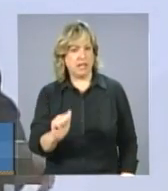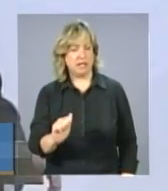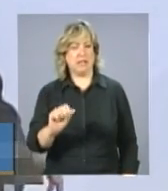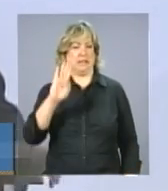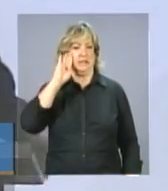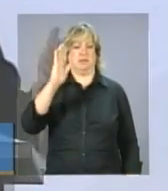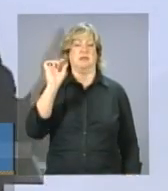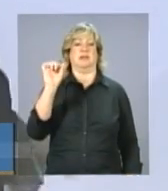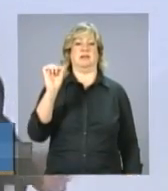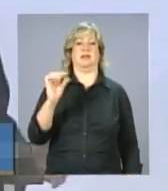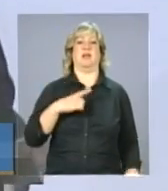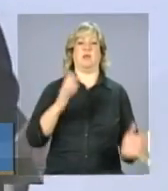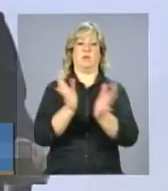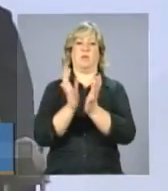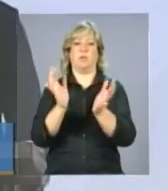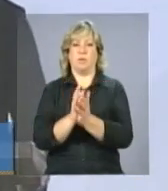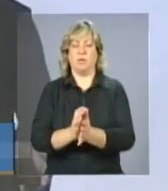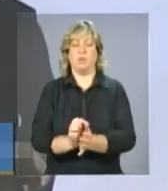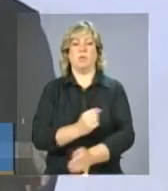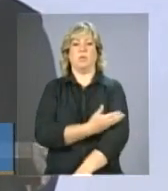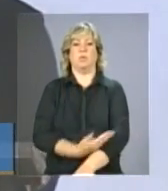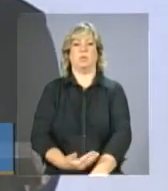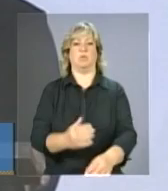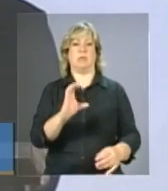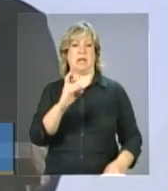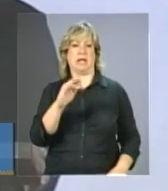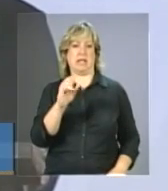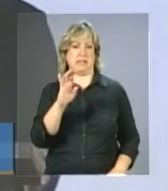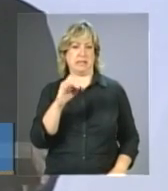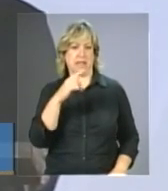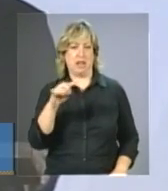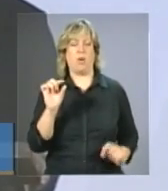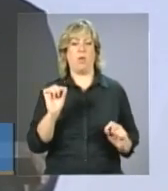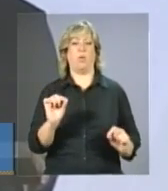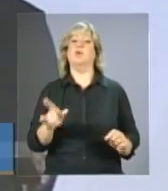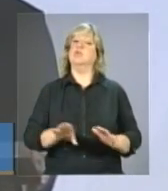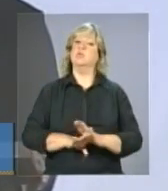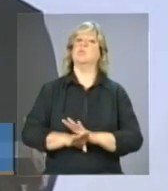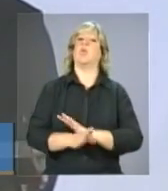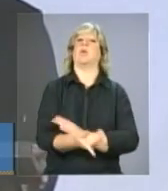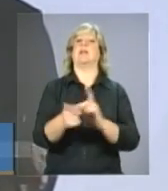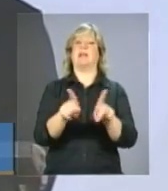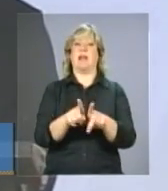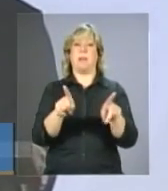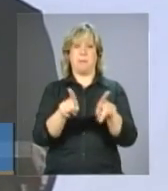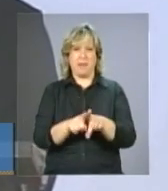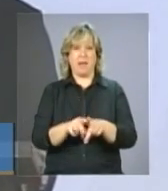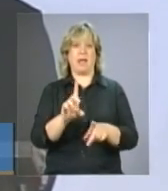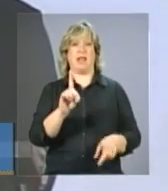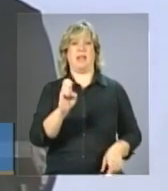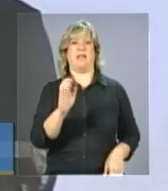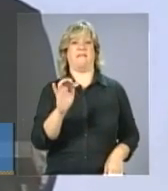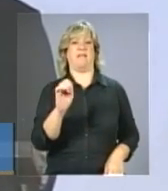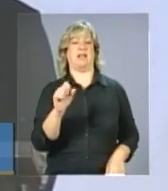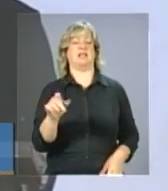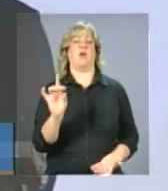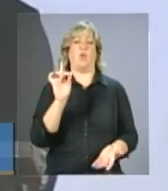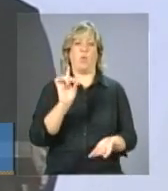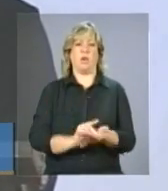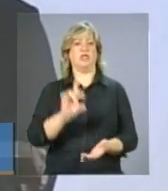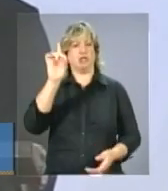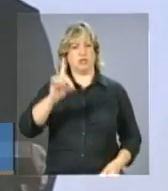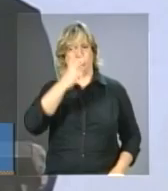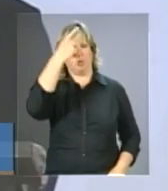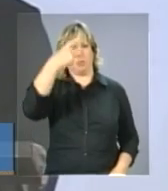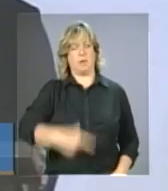de princípios cristãos, tornou-se também não só uma defesa concreta de direitos humanos,